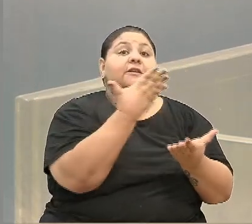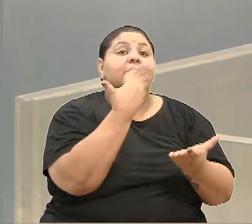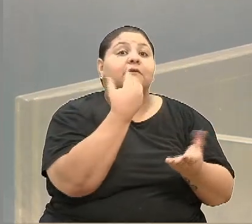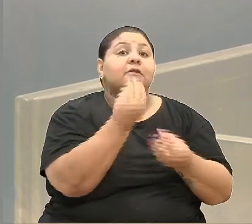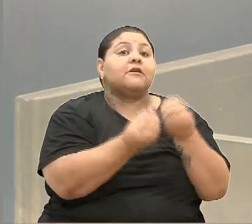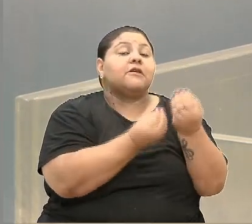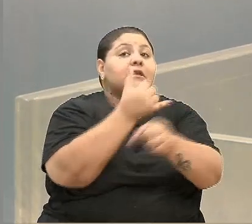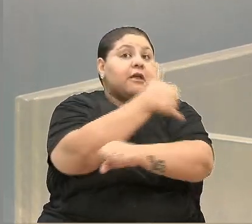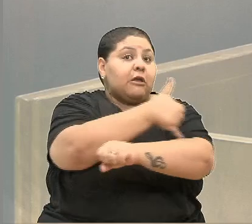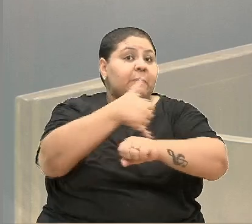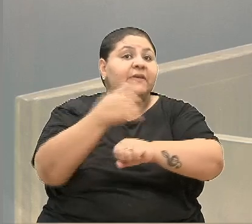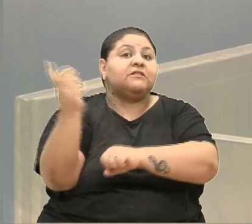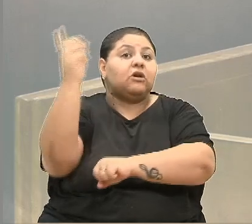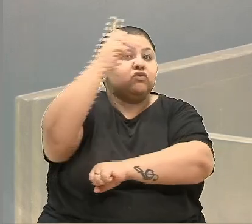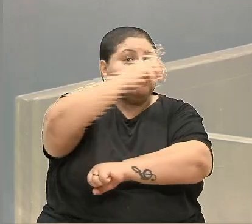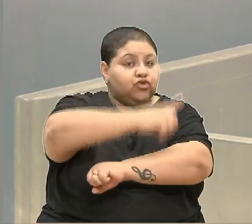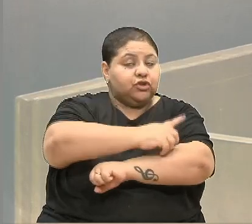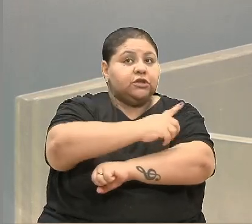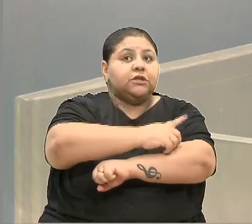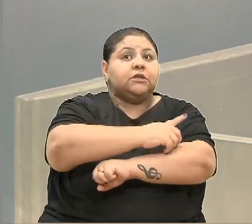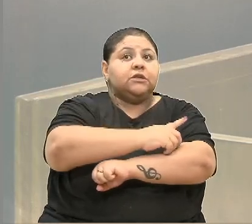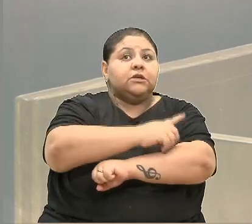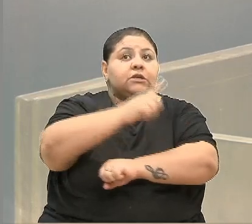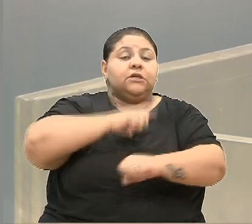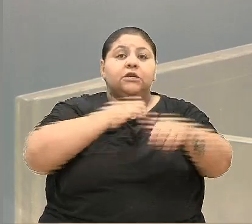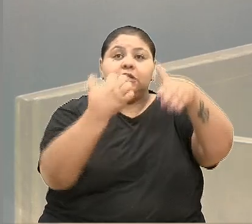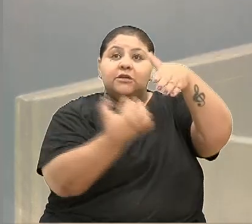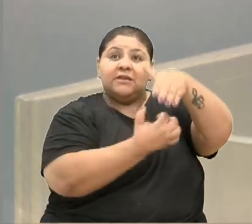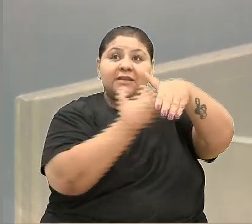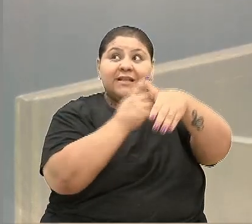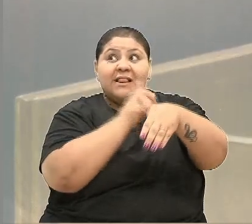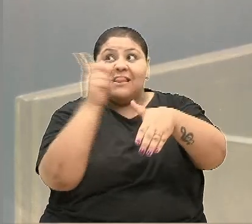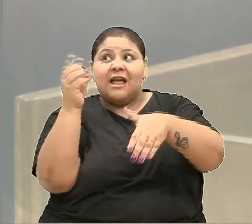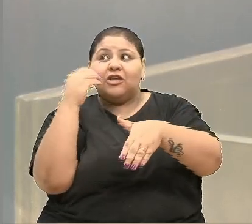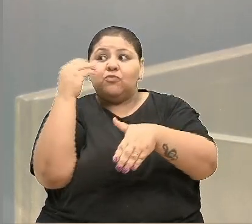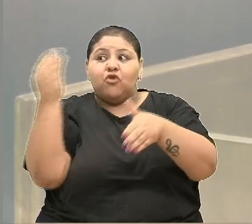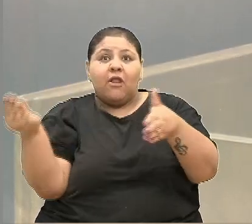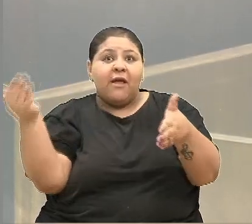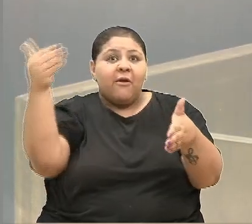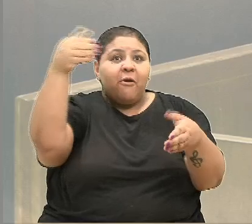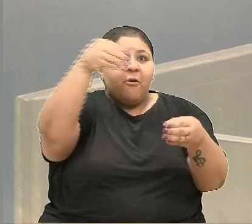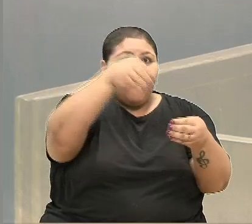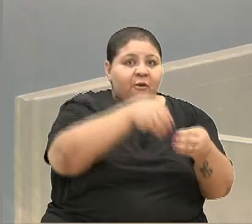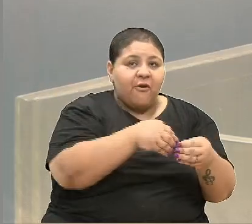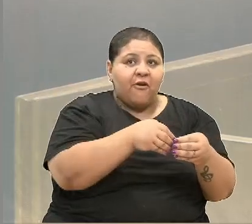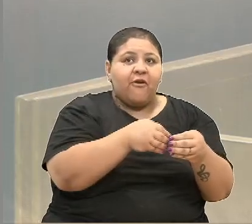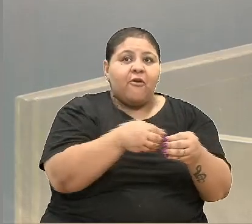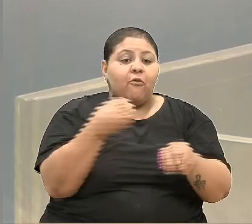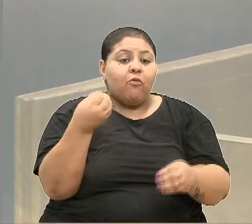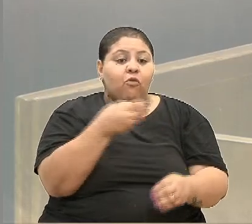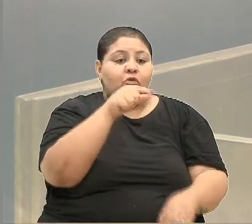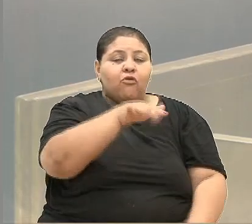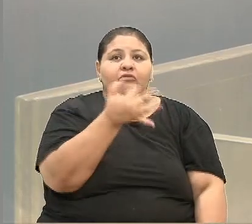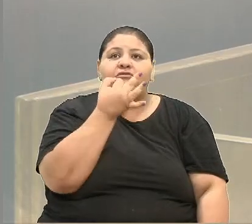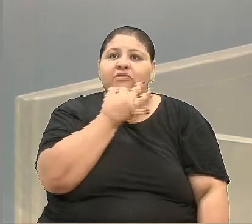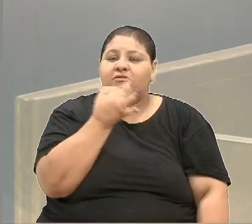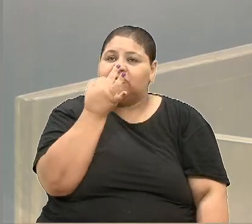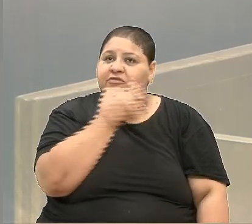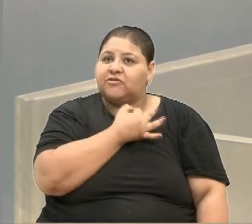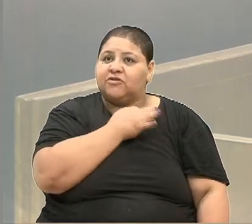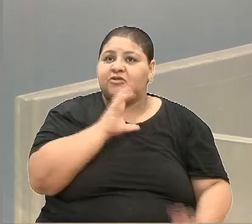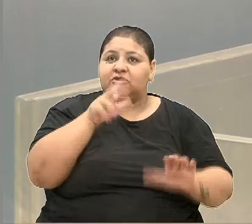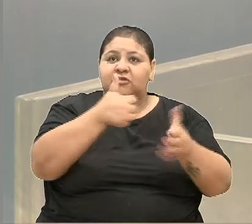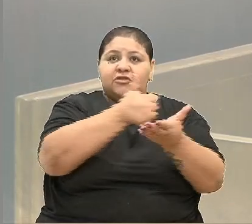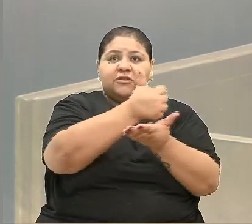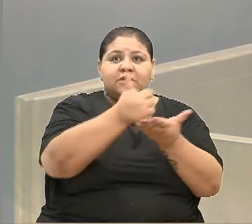quer passar o dia, onde vem uma empresa, inclusive, de Porto Alegre, trazendo uma novidade aqui para Caxias do Sul, tudo à base